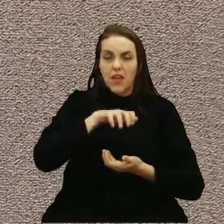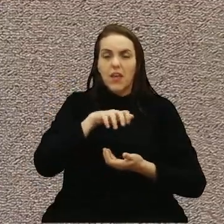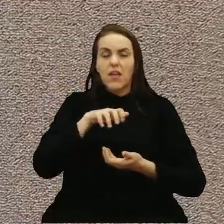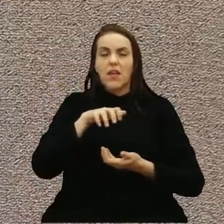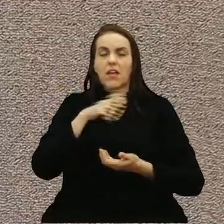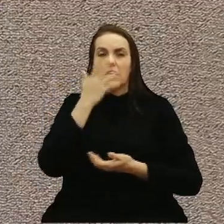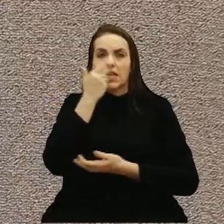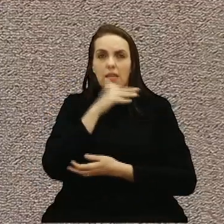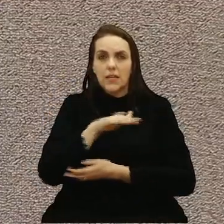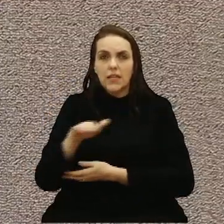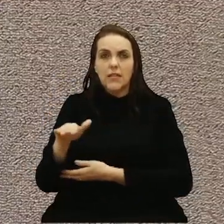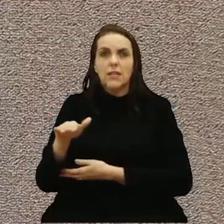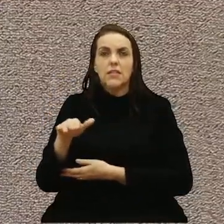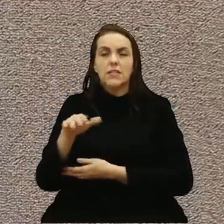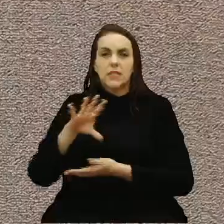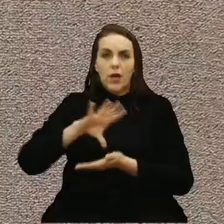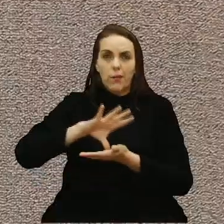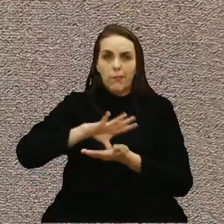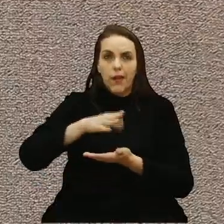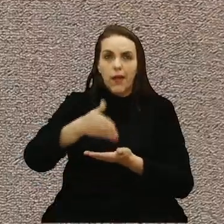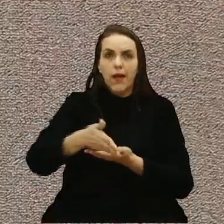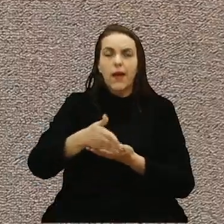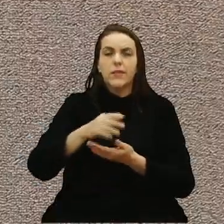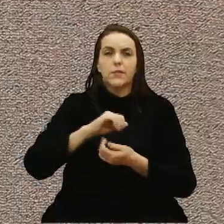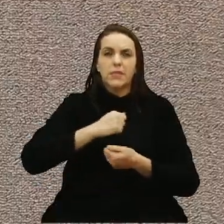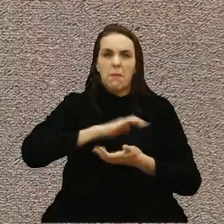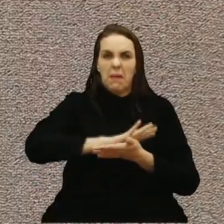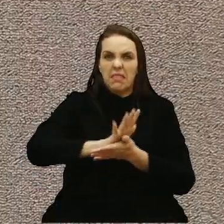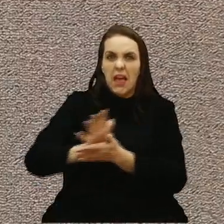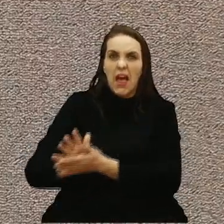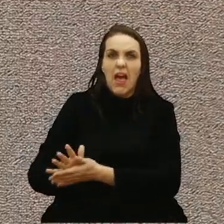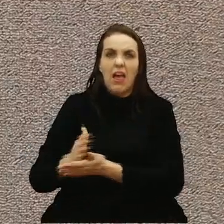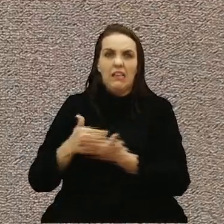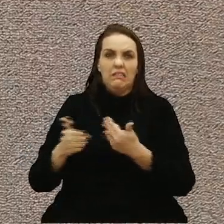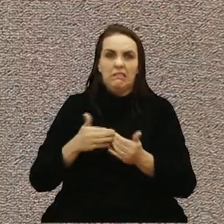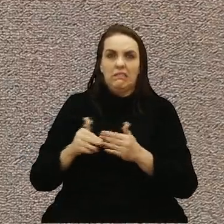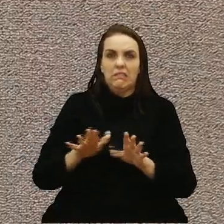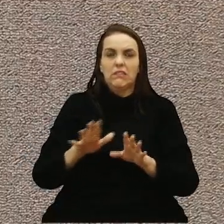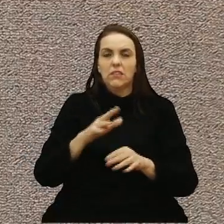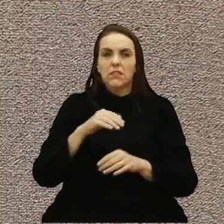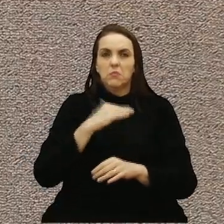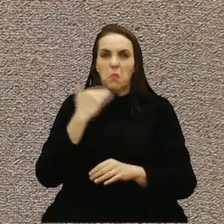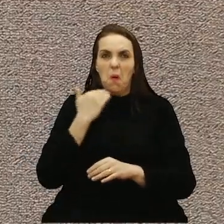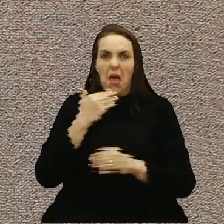crianças que estavam na praça, que tinha que matar, que tinha que morrer, que tinha que, né?